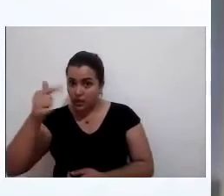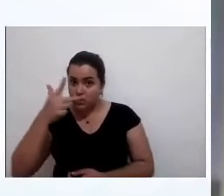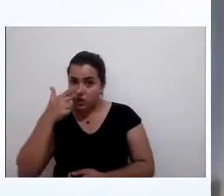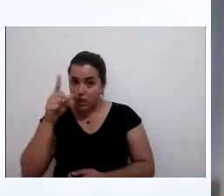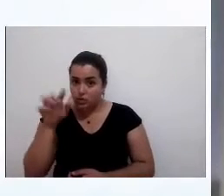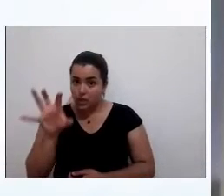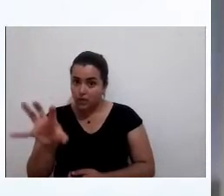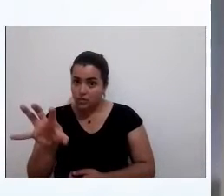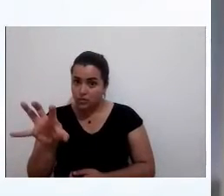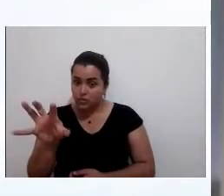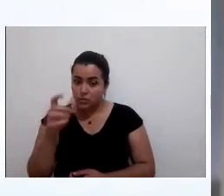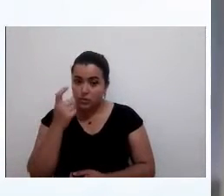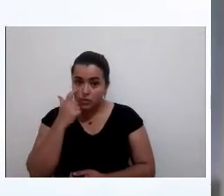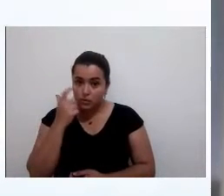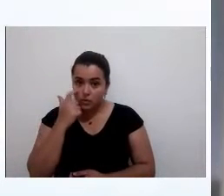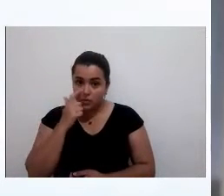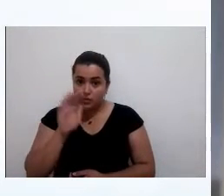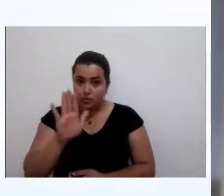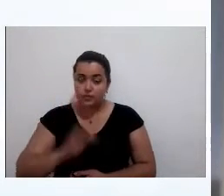vejo.